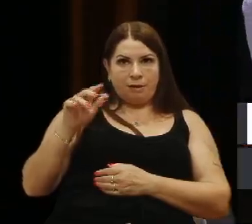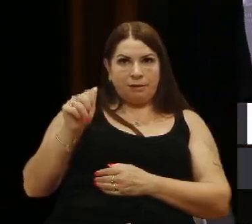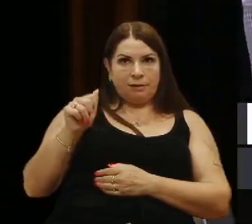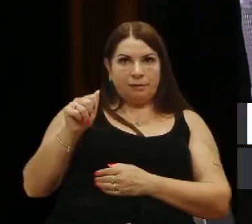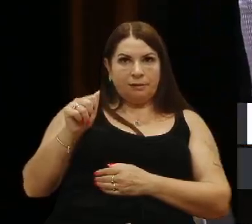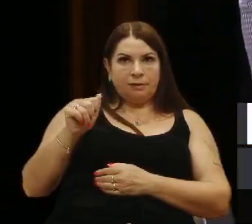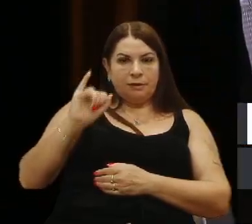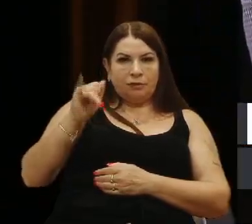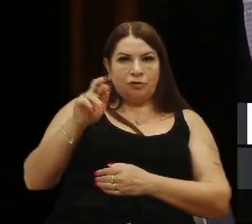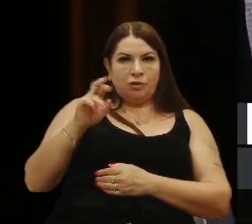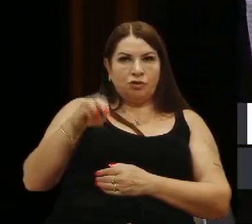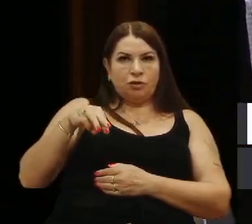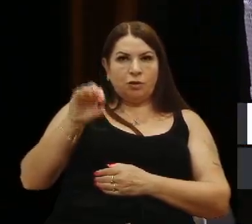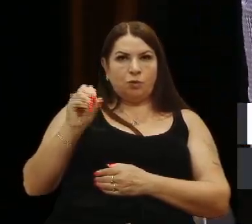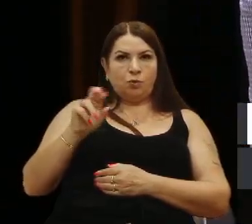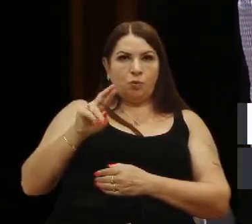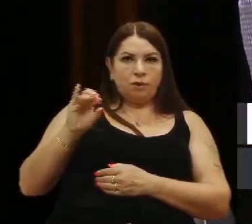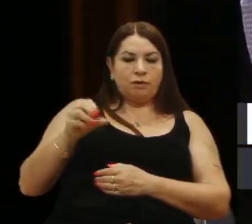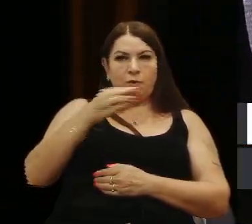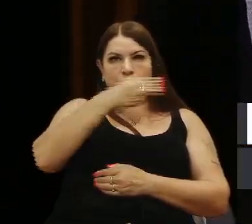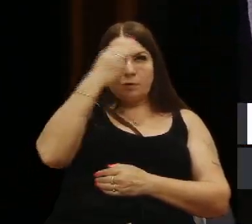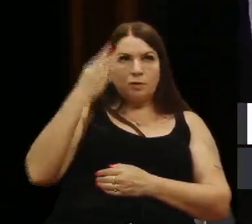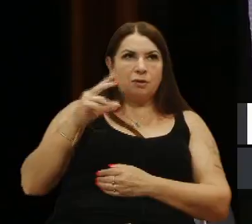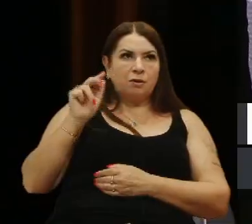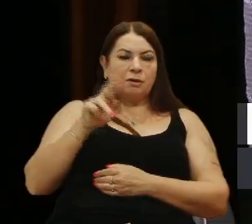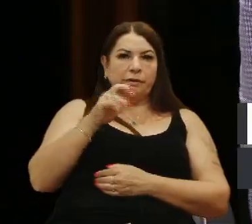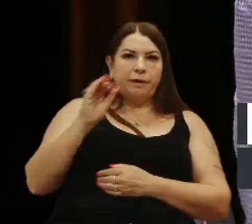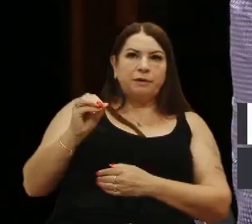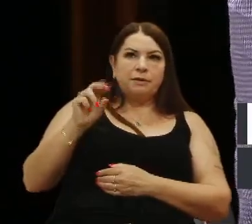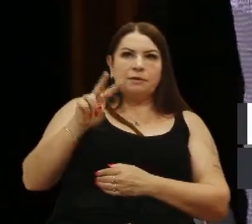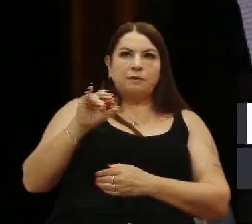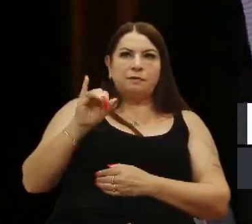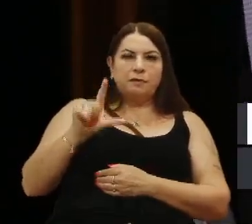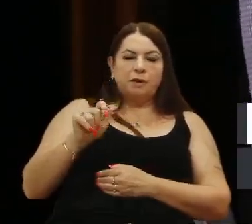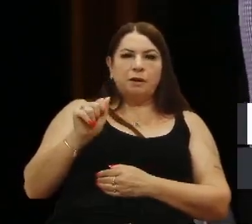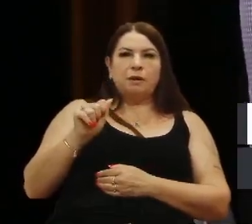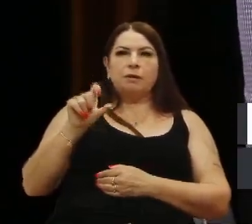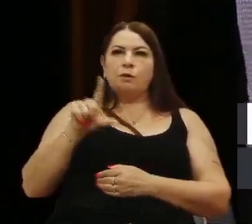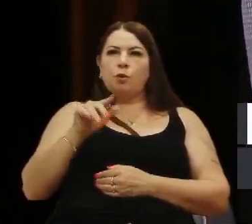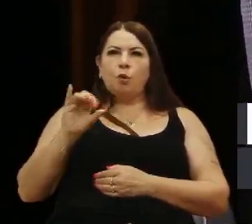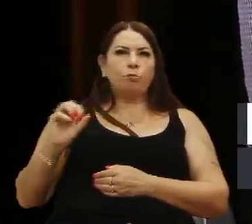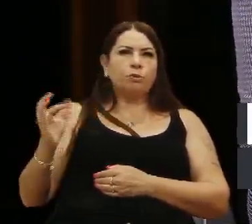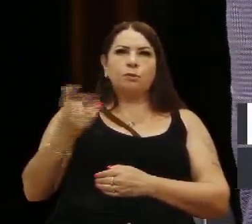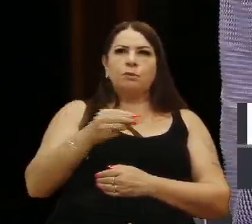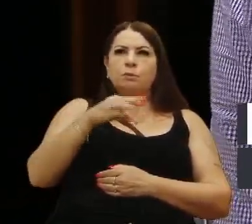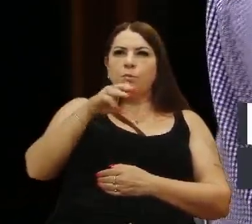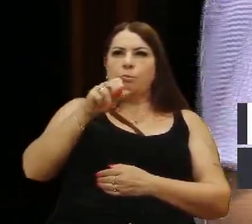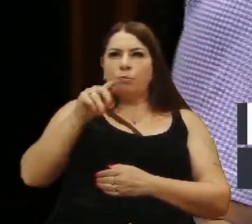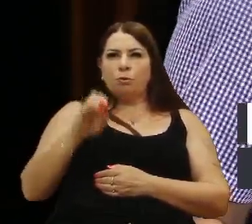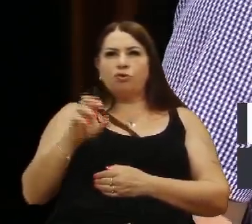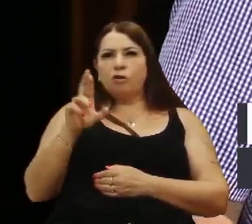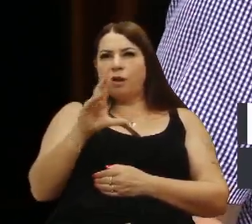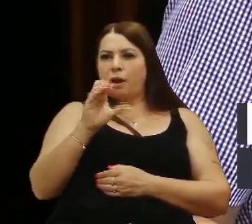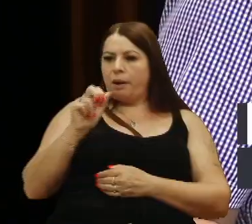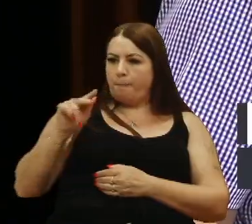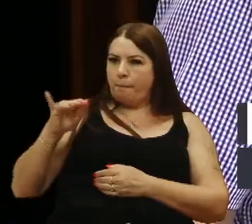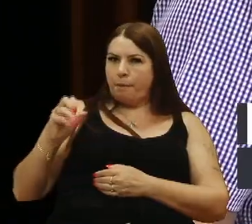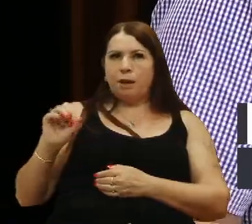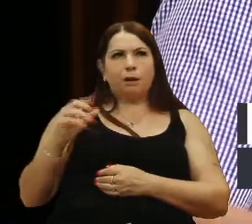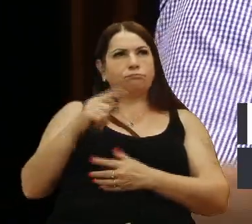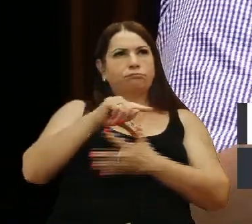o Jardim Oriental, Nossa Senhora das Graças, Vila Lobos, enfim, Monte Carmelo, etc,